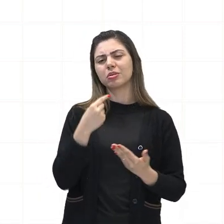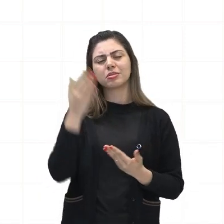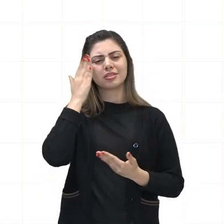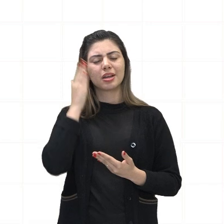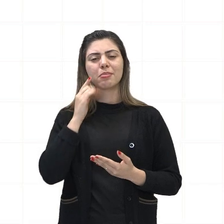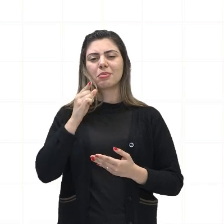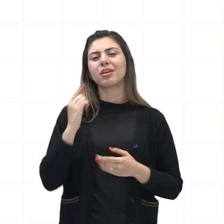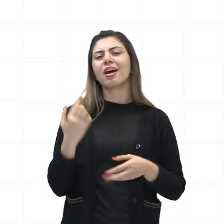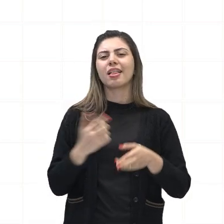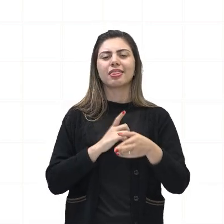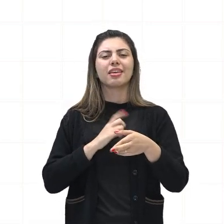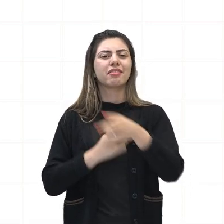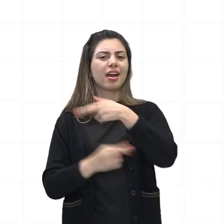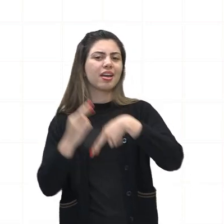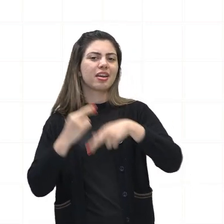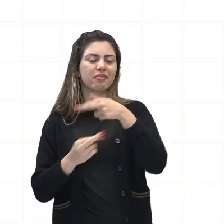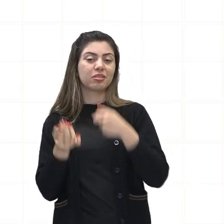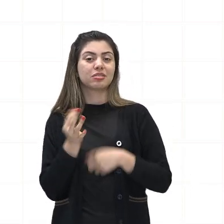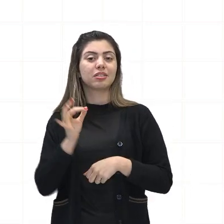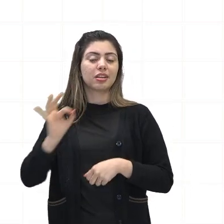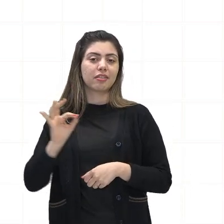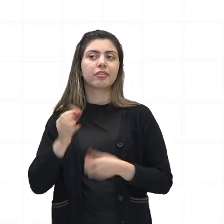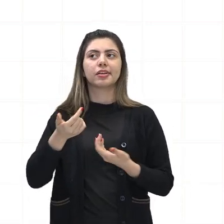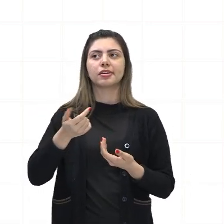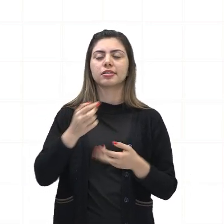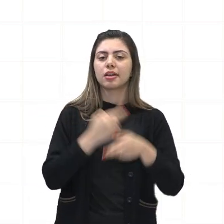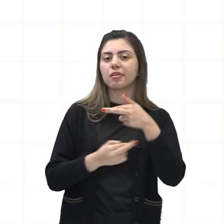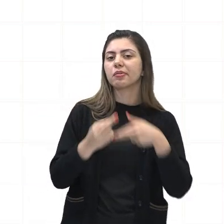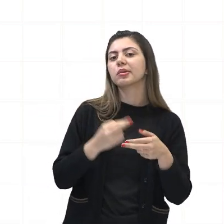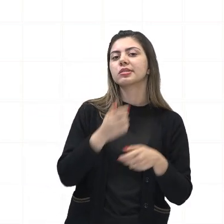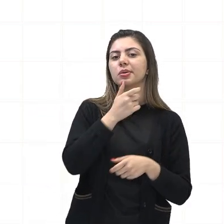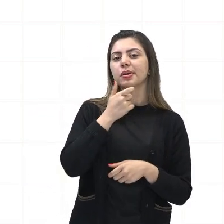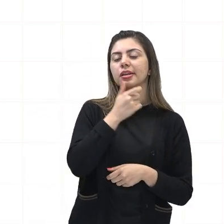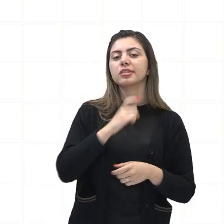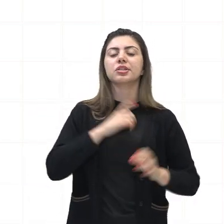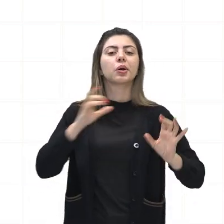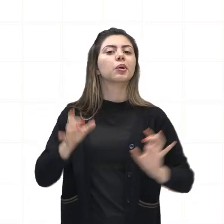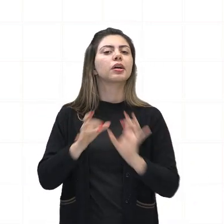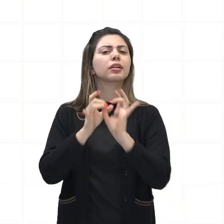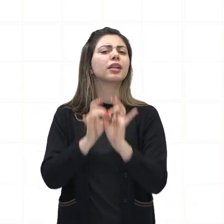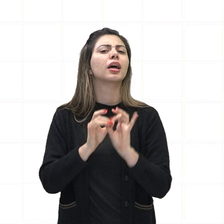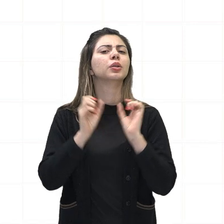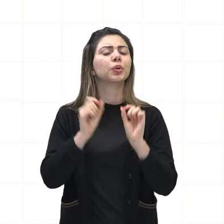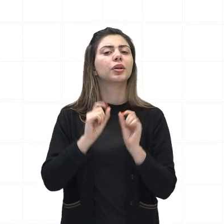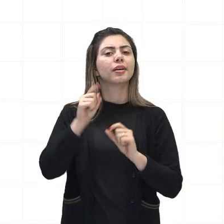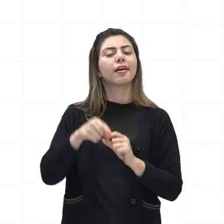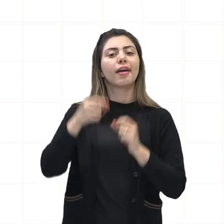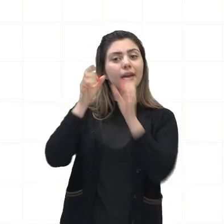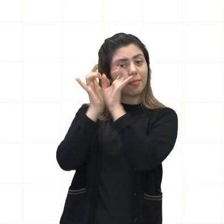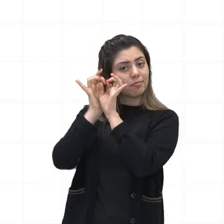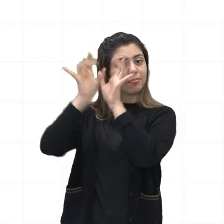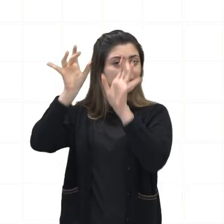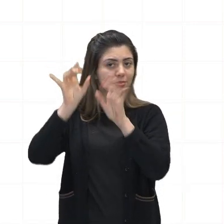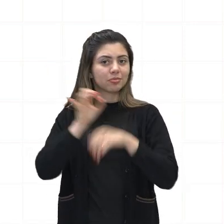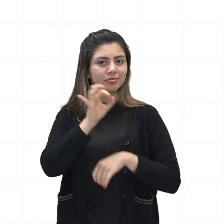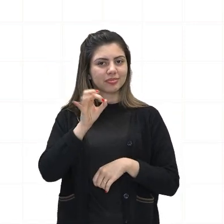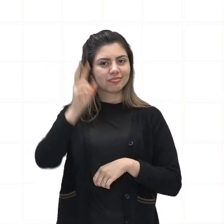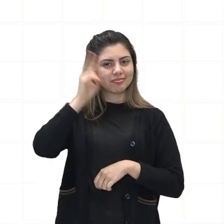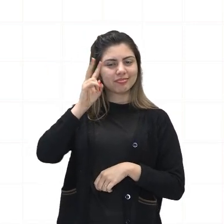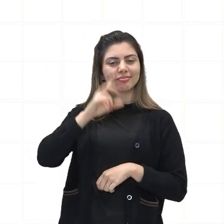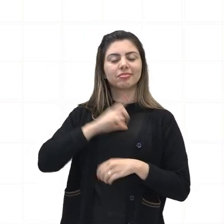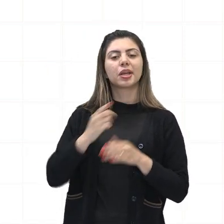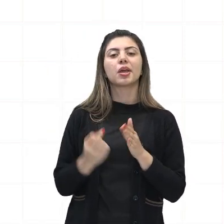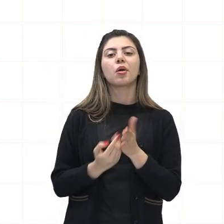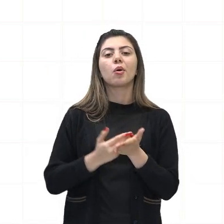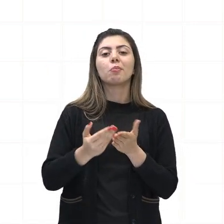essa Revolução Francesa, a Revolução Inglesa, estavam ali associadas às questões da ideia do iluminismo, que surgiu